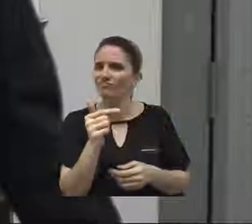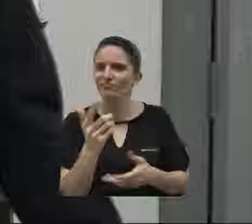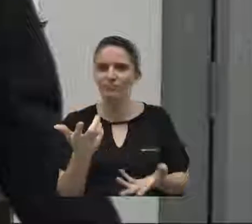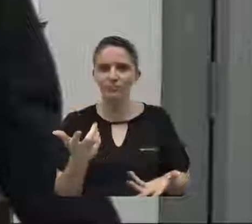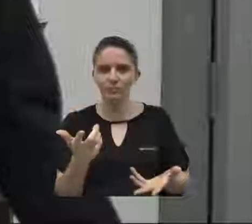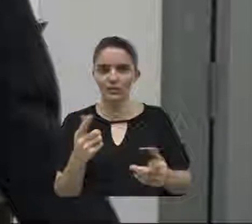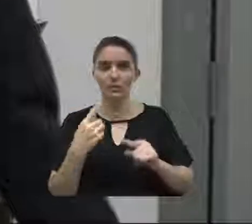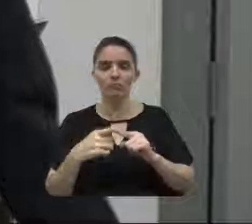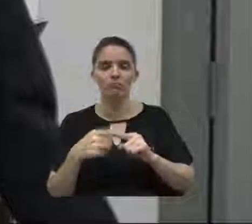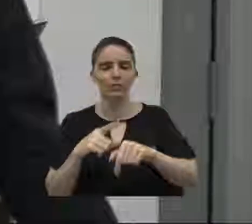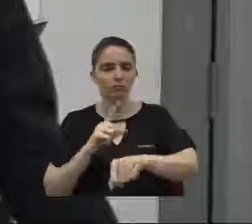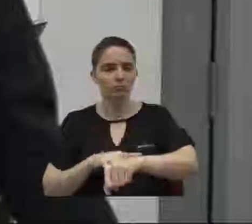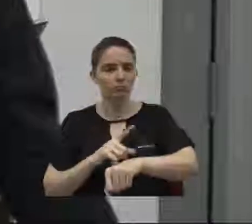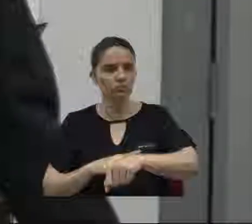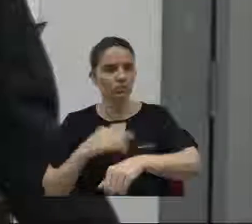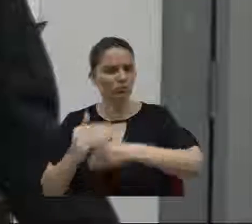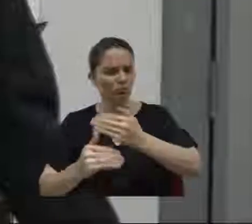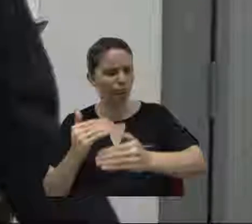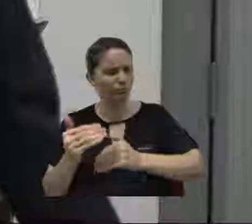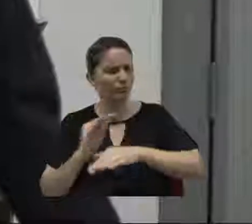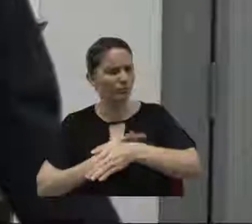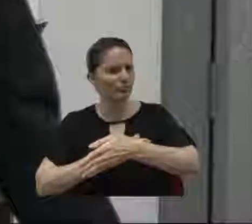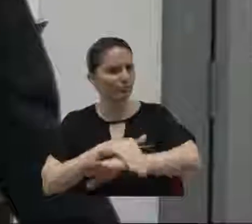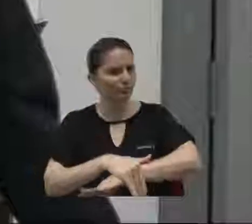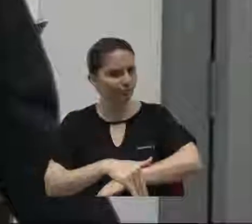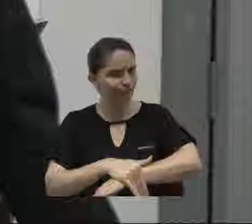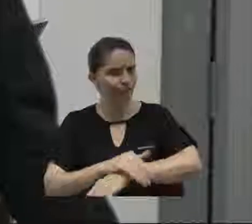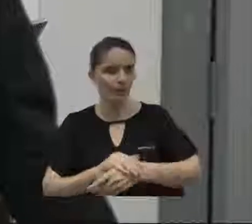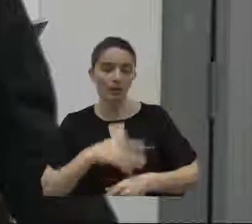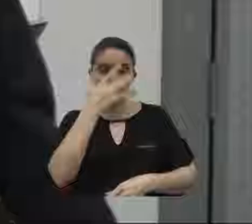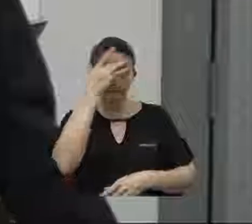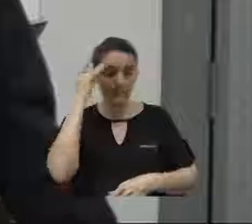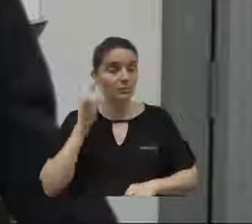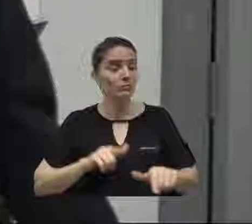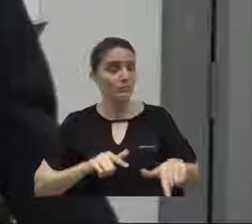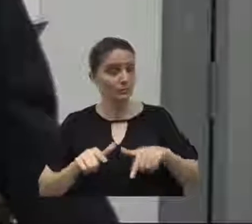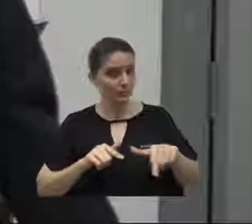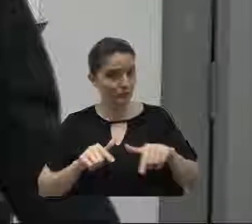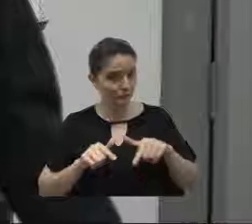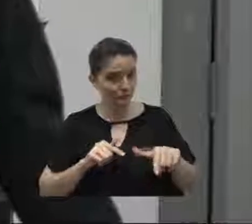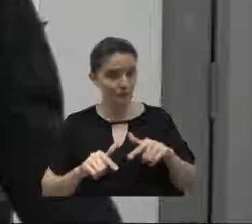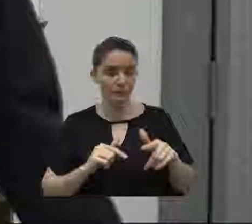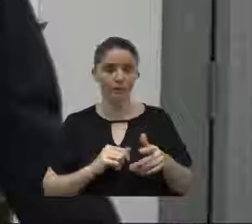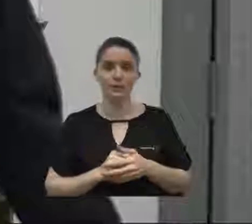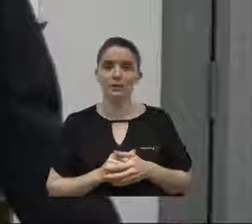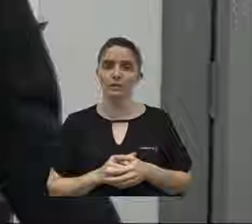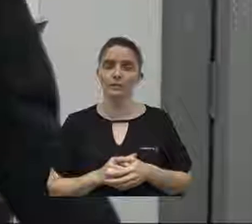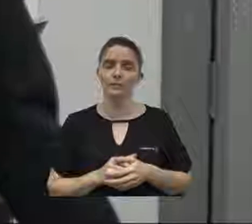do horário, né, nós temos pessoas que trabalham, deixam o seu trabalho